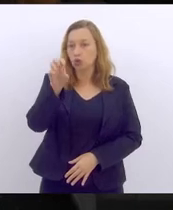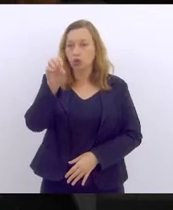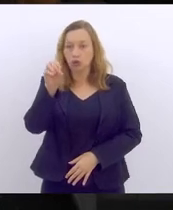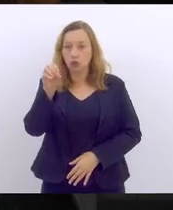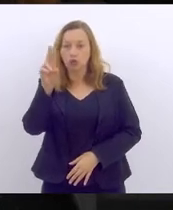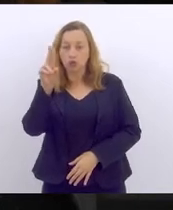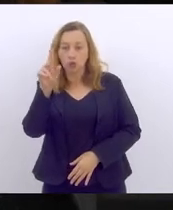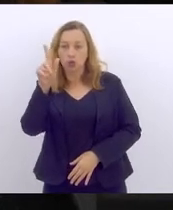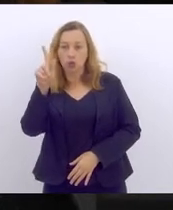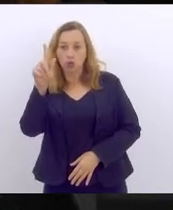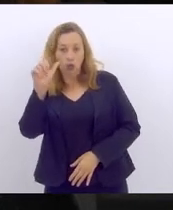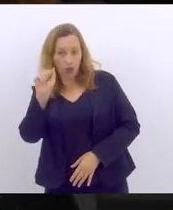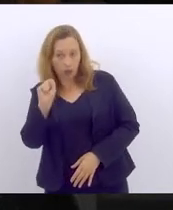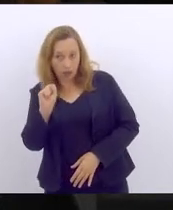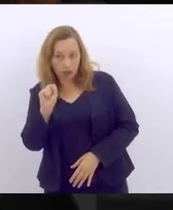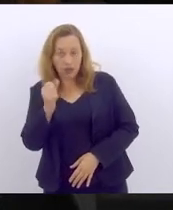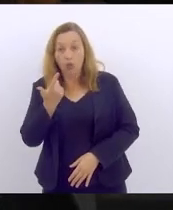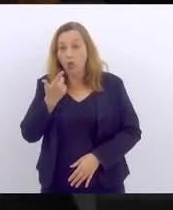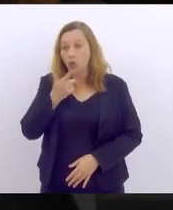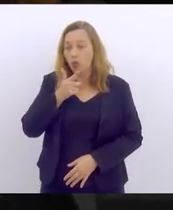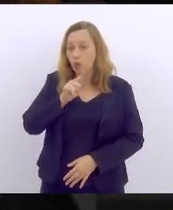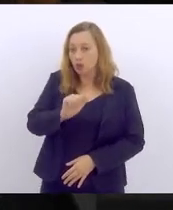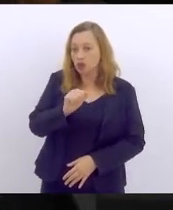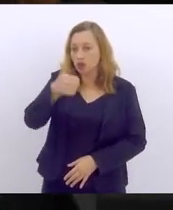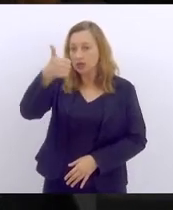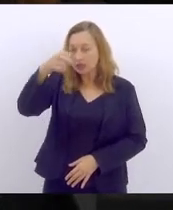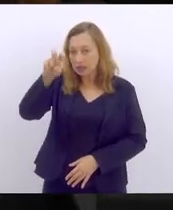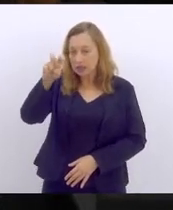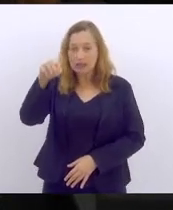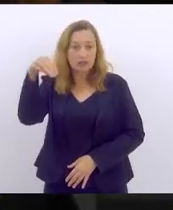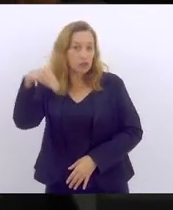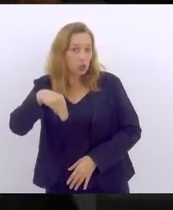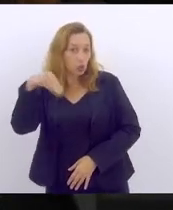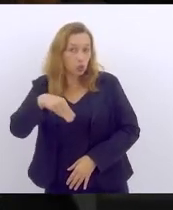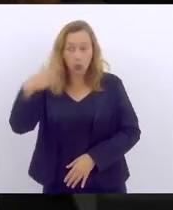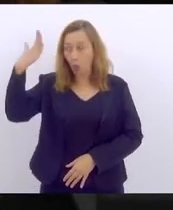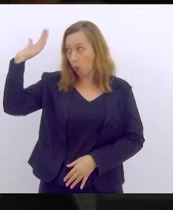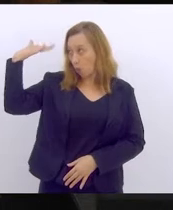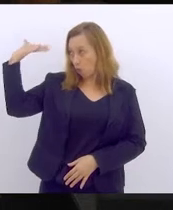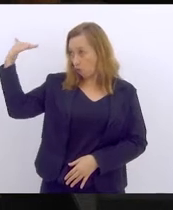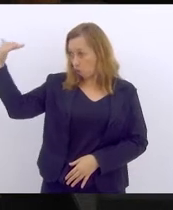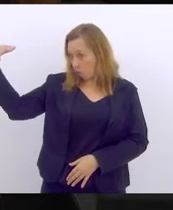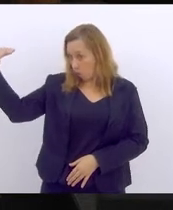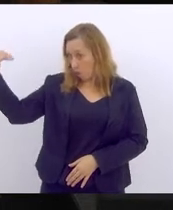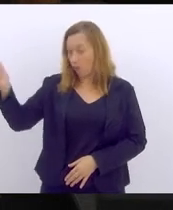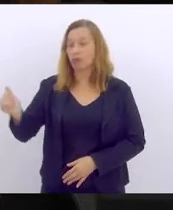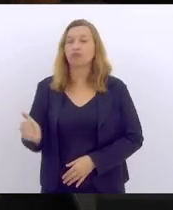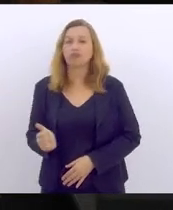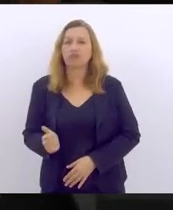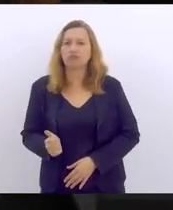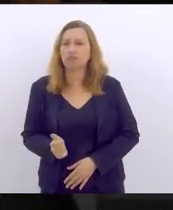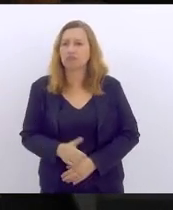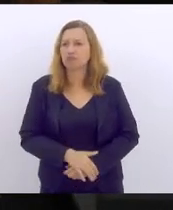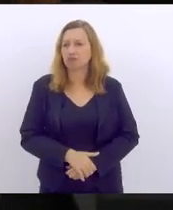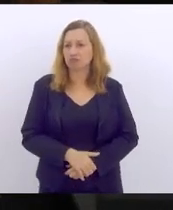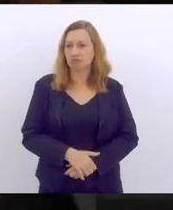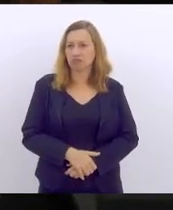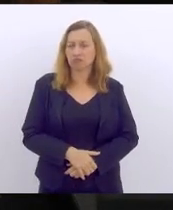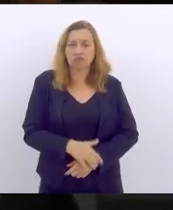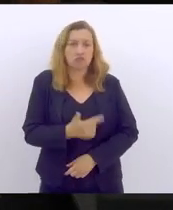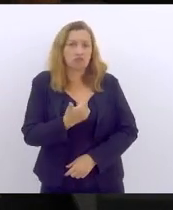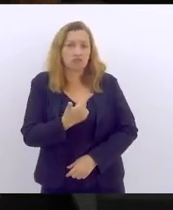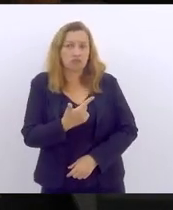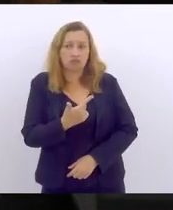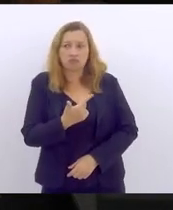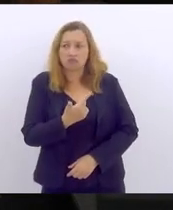conseguiu os seus 15 minutos de fama não vai haver de